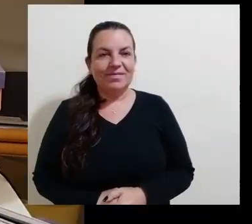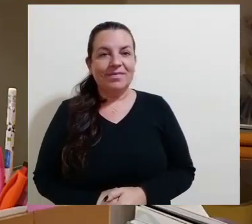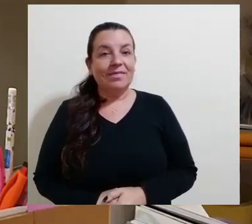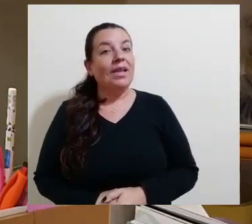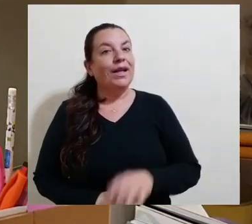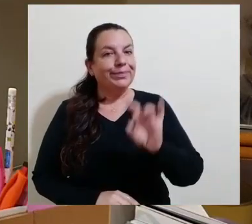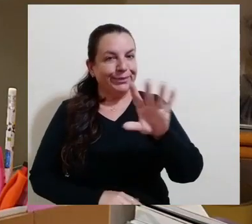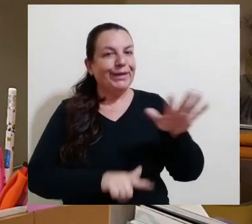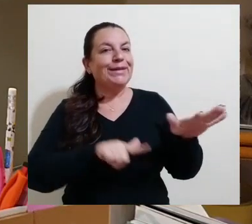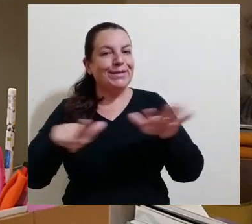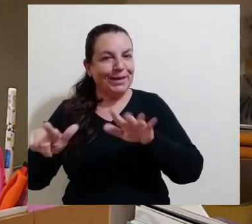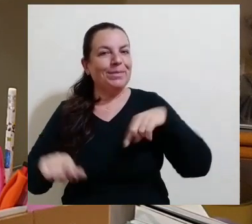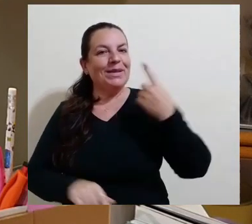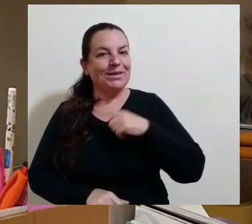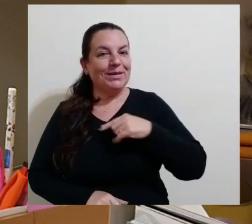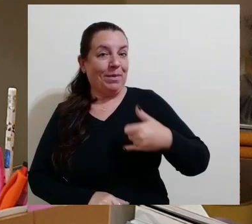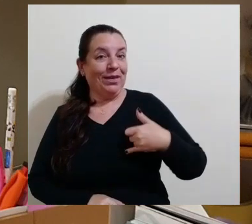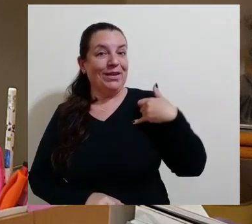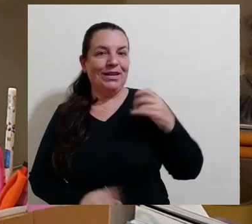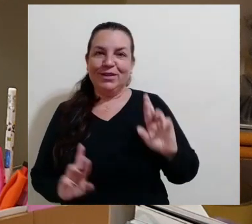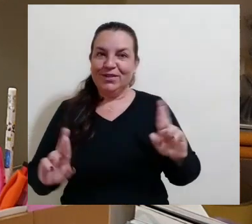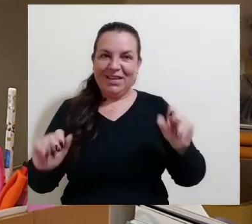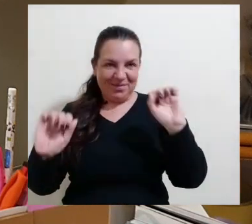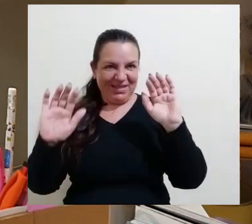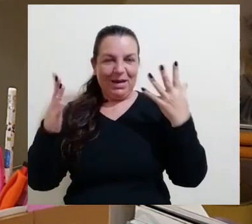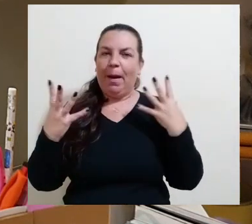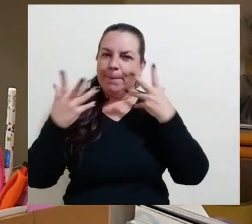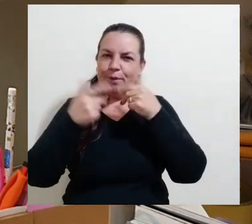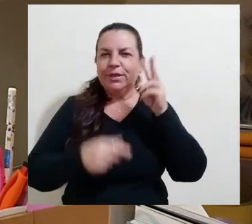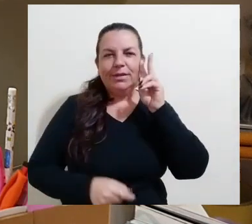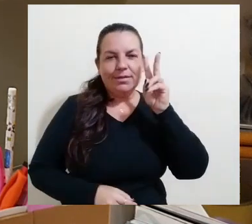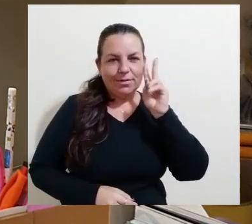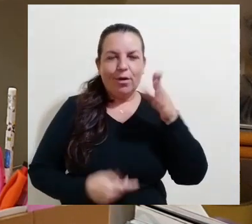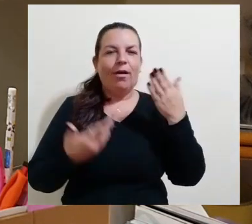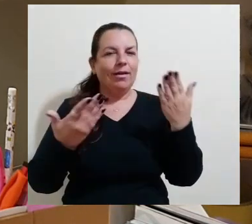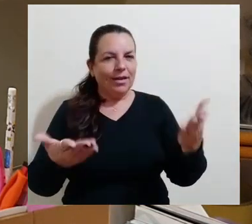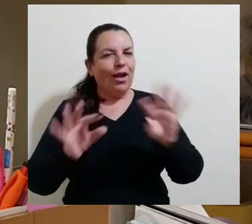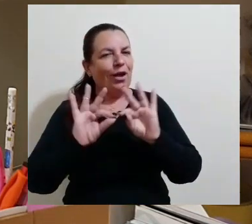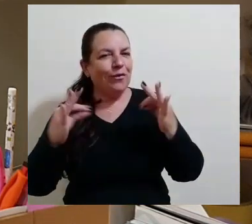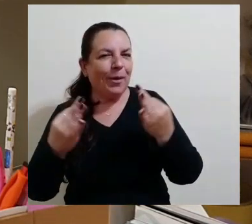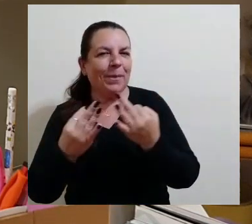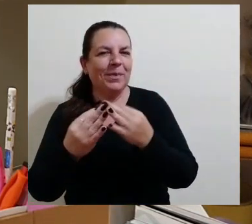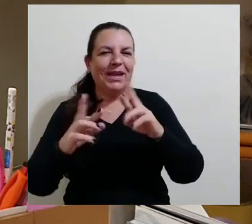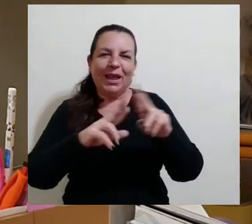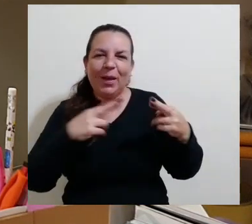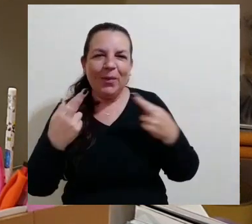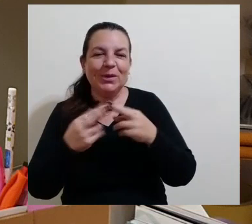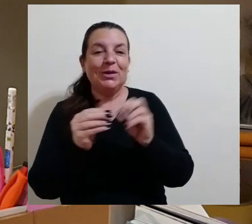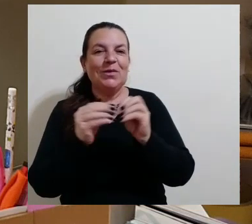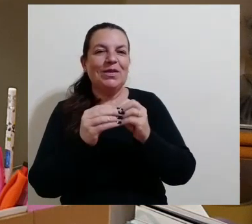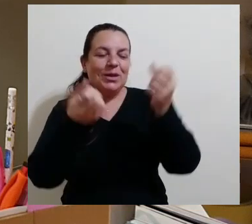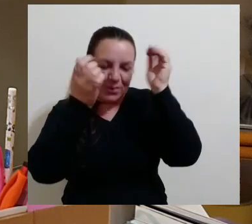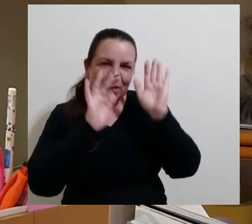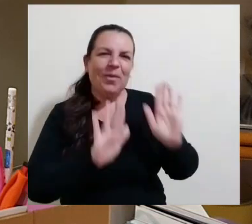a cada semana a gente tem um aniversariante diferente né para celebrar muito bonita história muito bonita a família se reunindo e